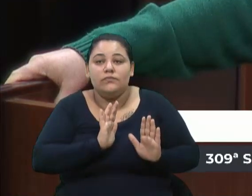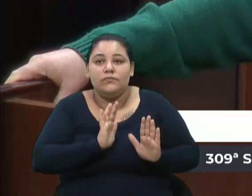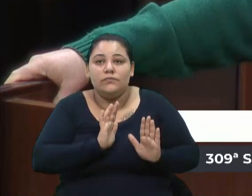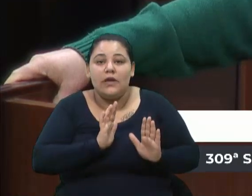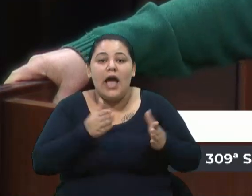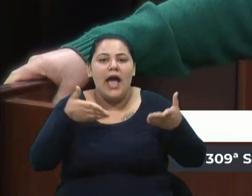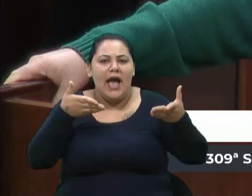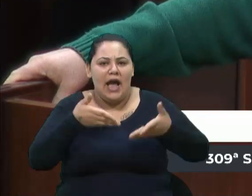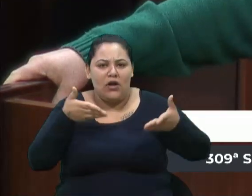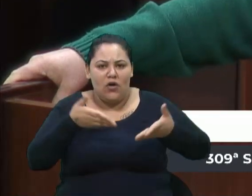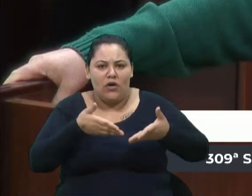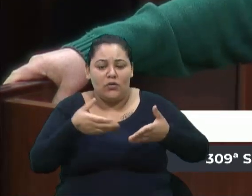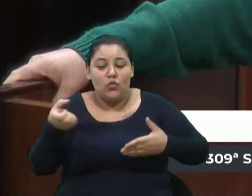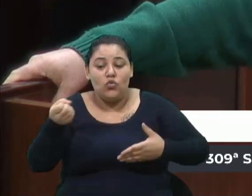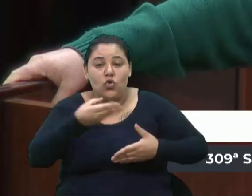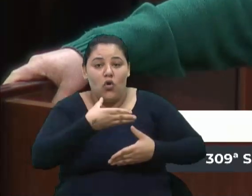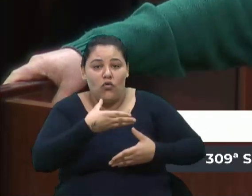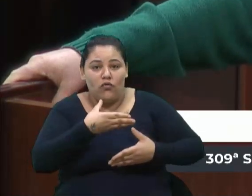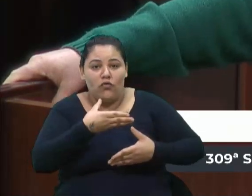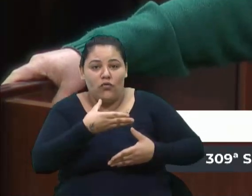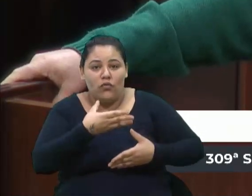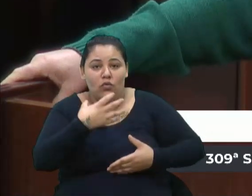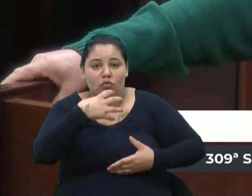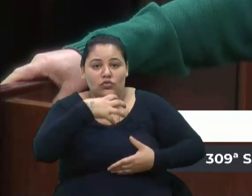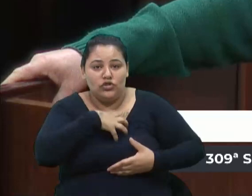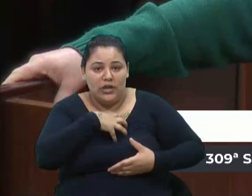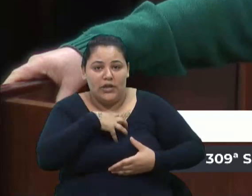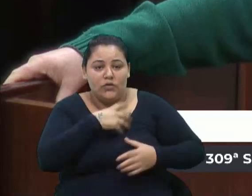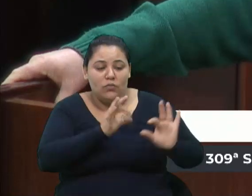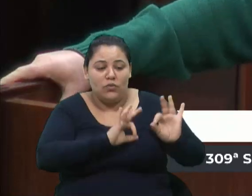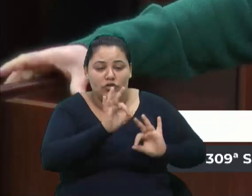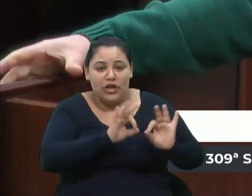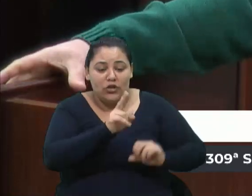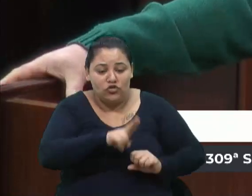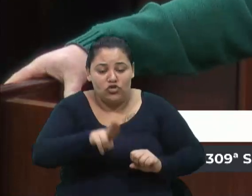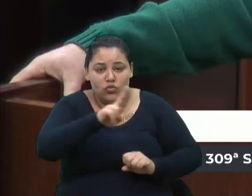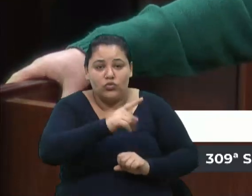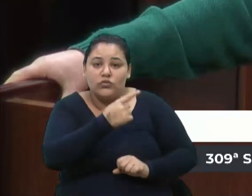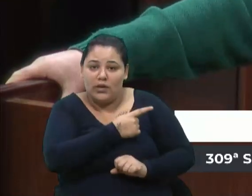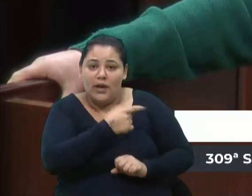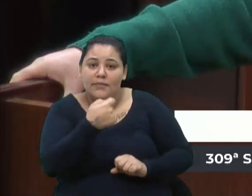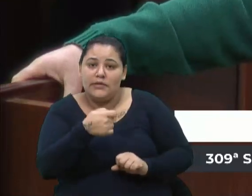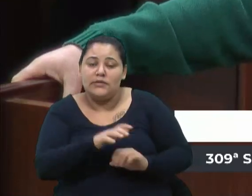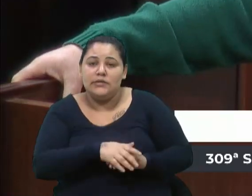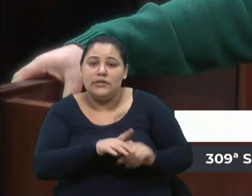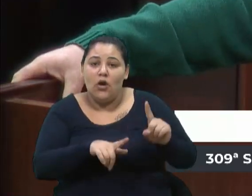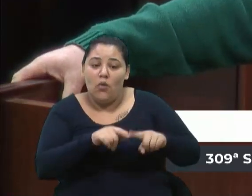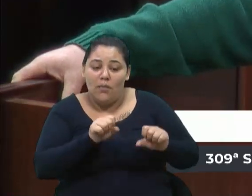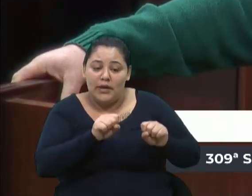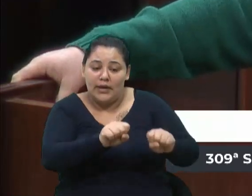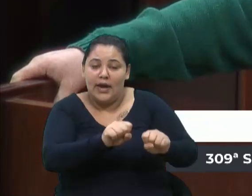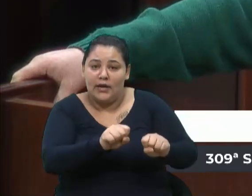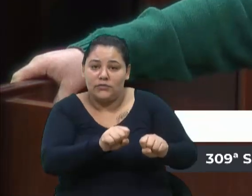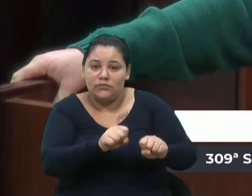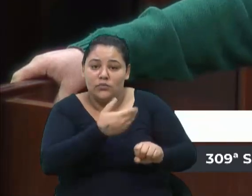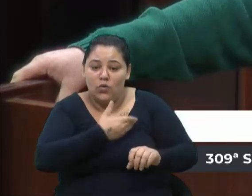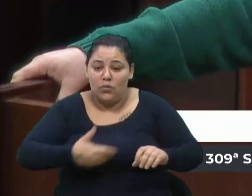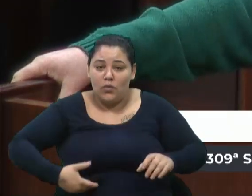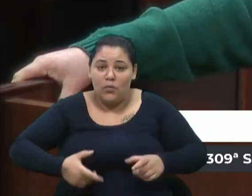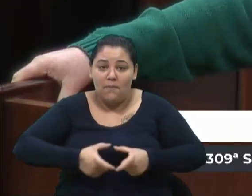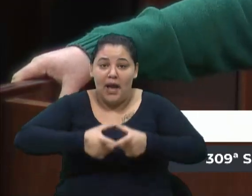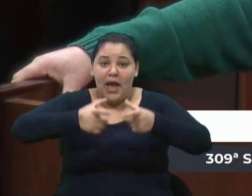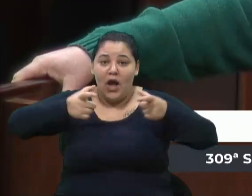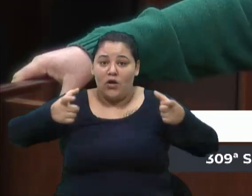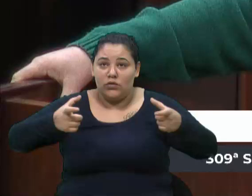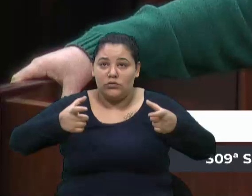agora acho que novo formato de concessão deveria de ter novo formato de ocupação um mercado público mais ampliado que aquilo que a defender de início ao